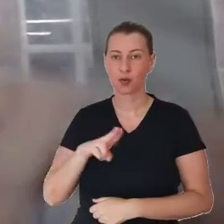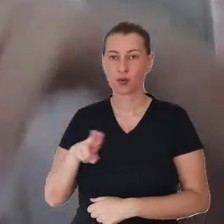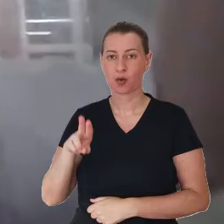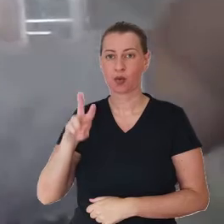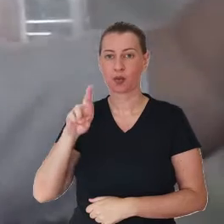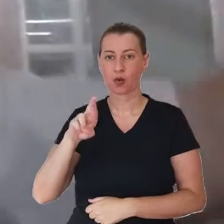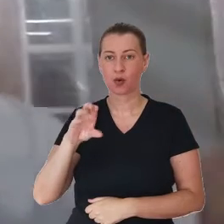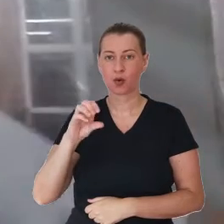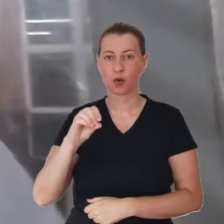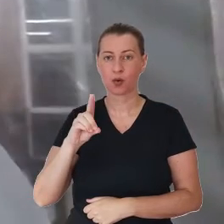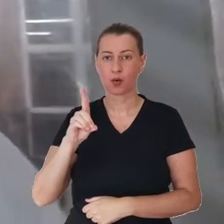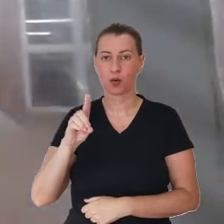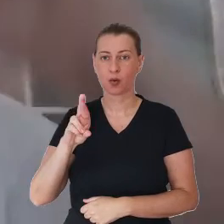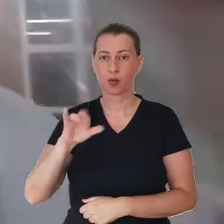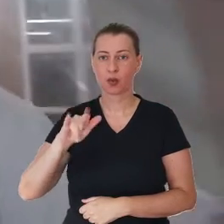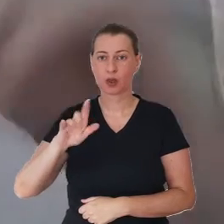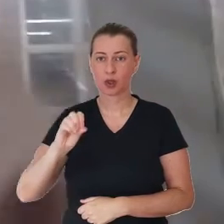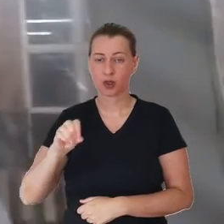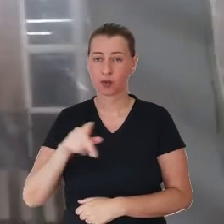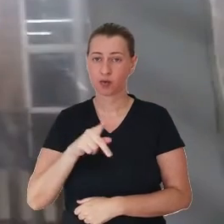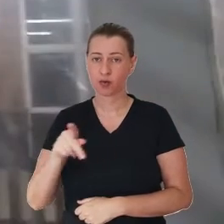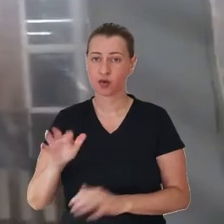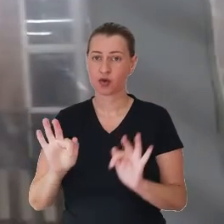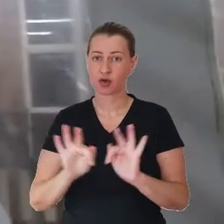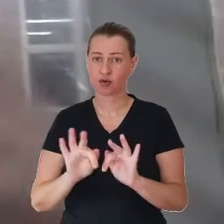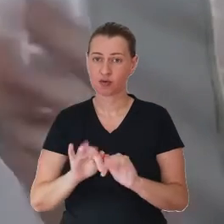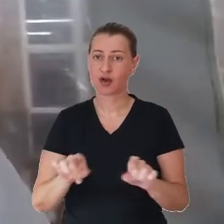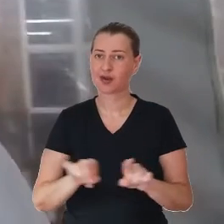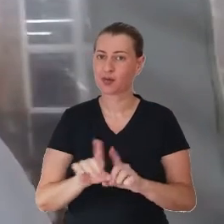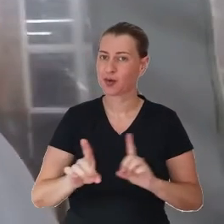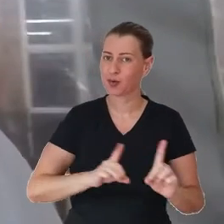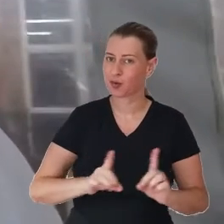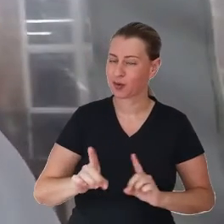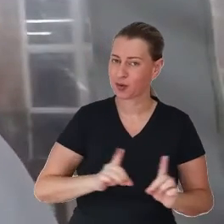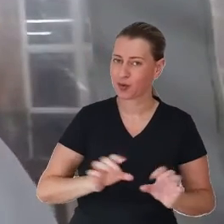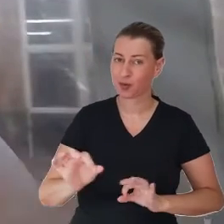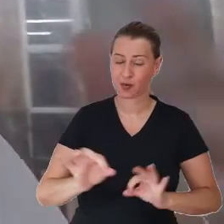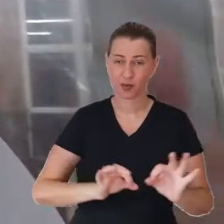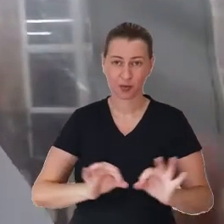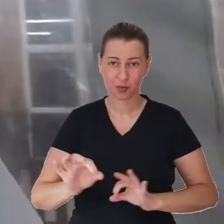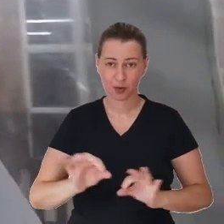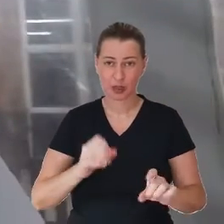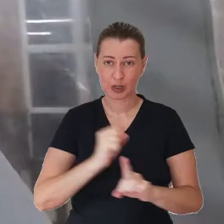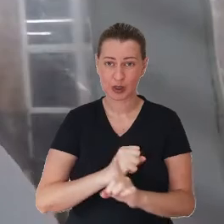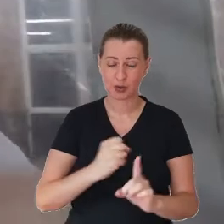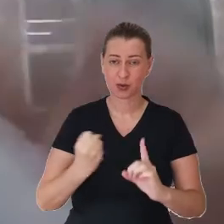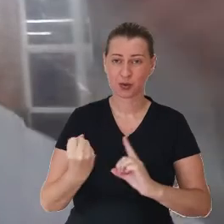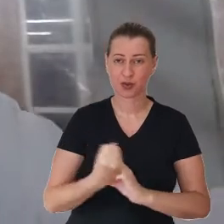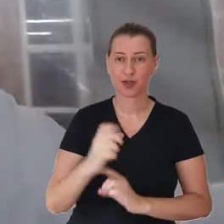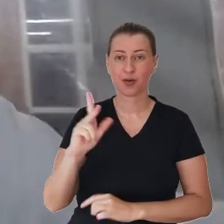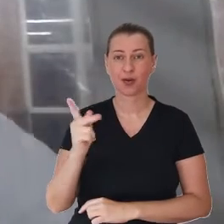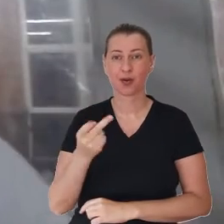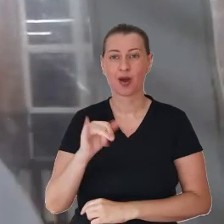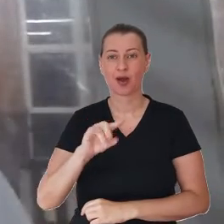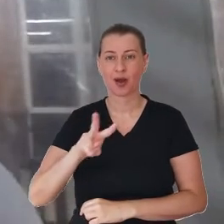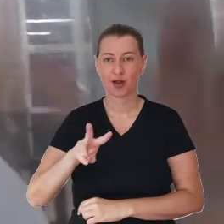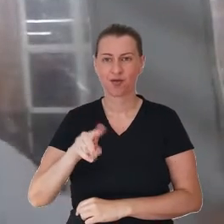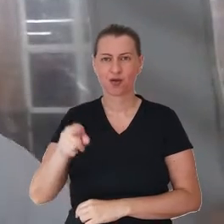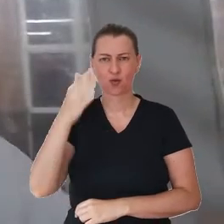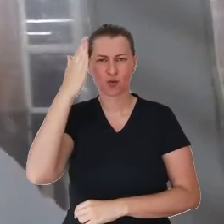sou professor da Universidade Fevale e coordenador do projeto de extensão, projeto social HIV Fique